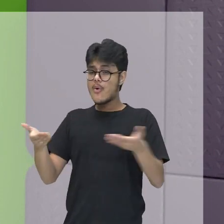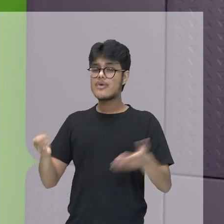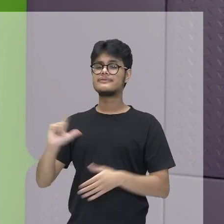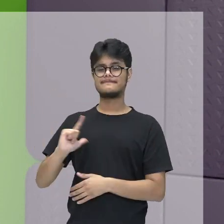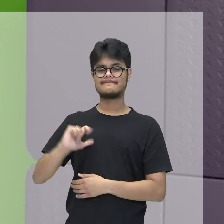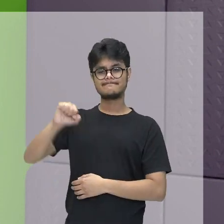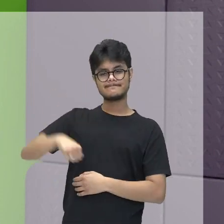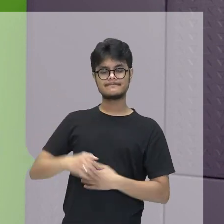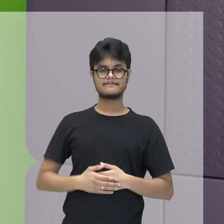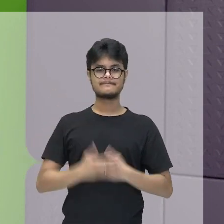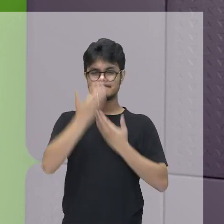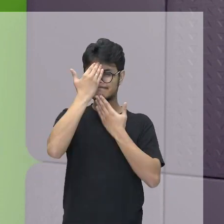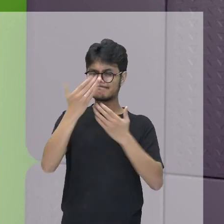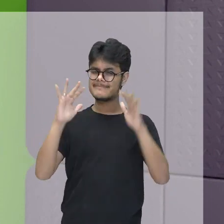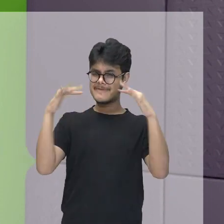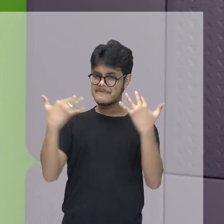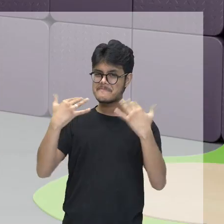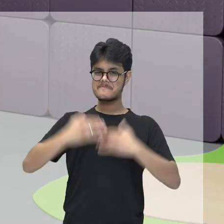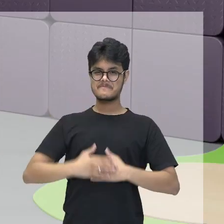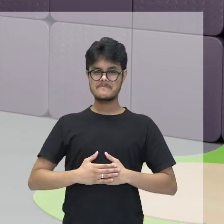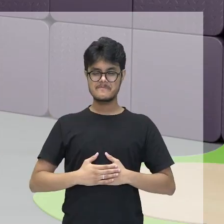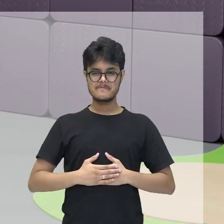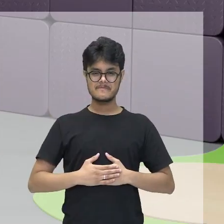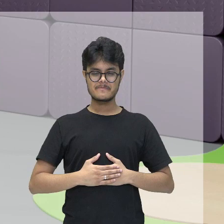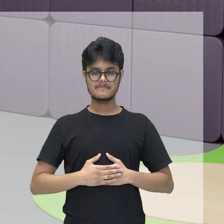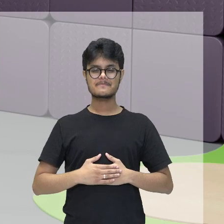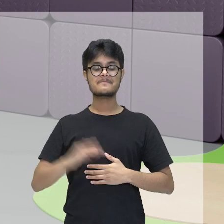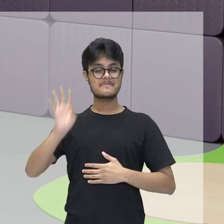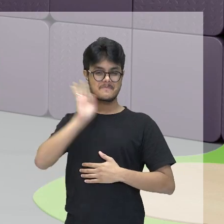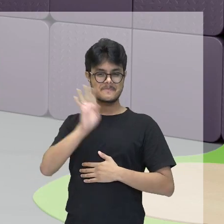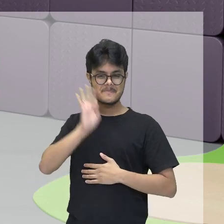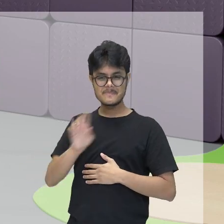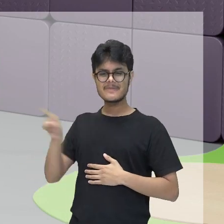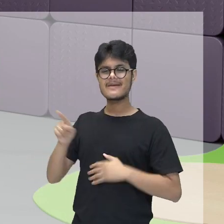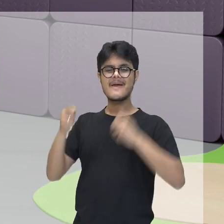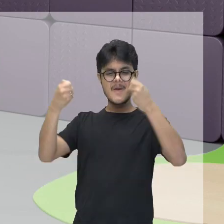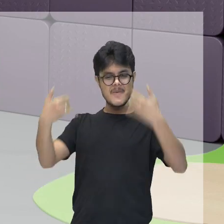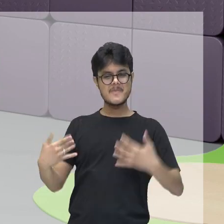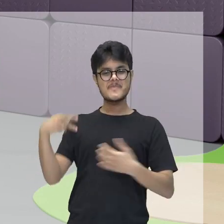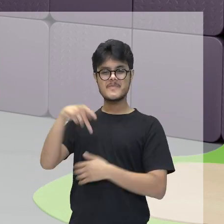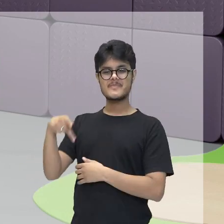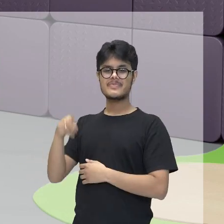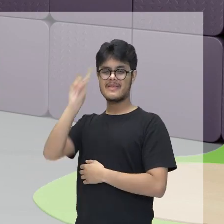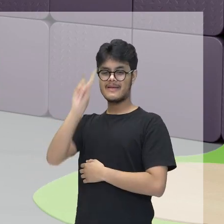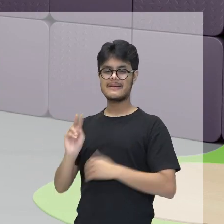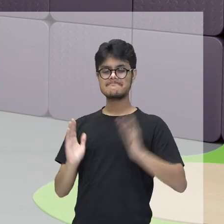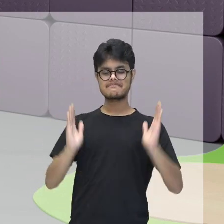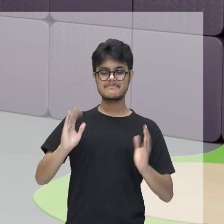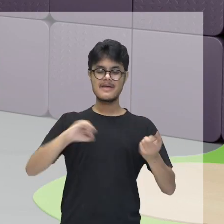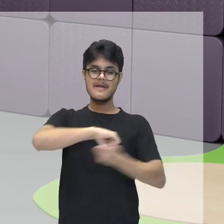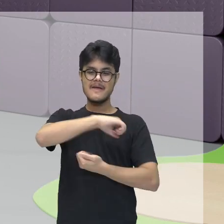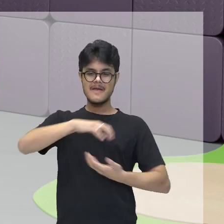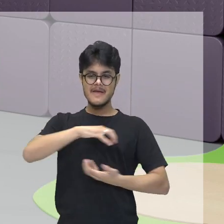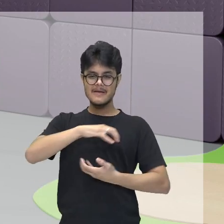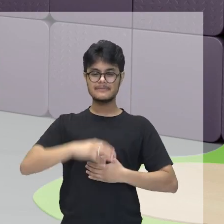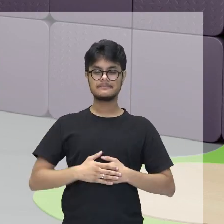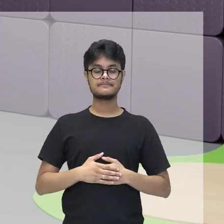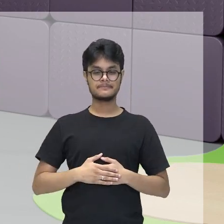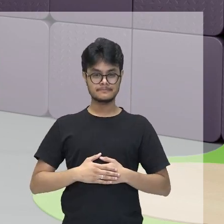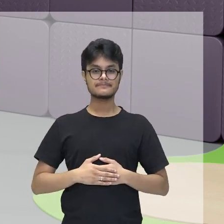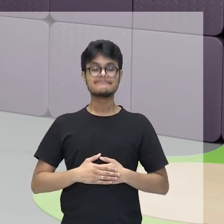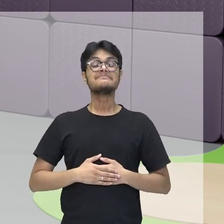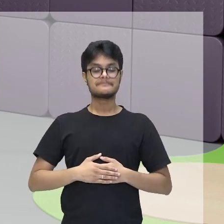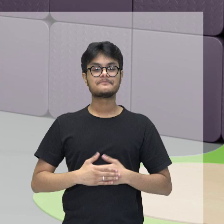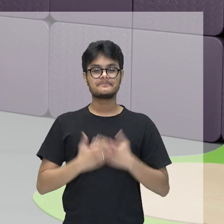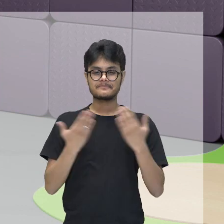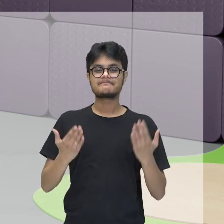bom? Obrigado pela atenção de vocês. Olha aí, vocês tiveram essa brilhante explicação aí do professor Artemison, né, de